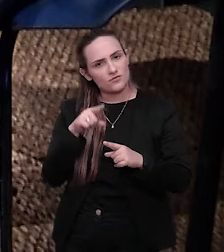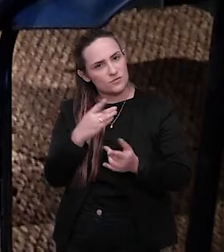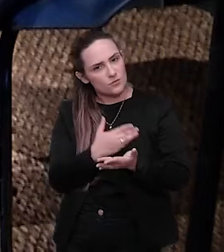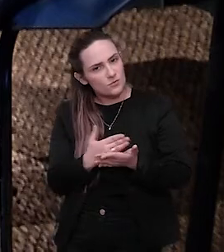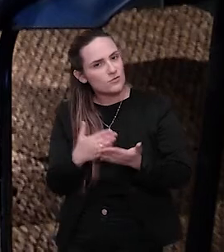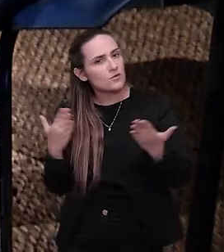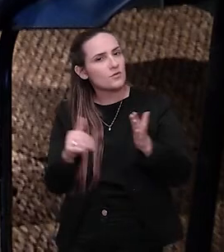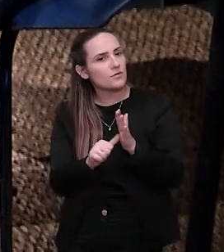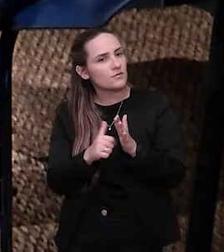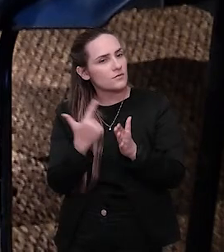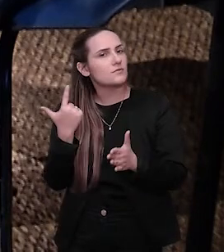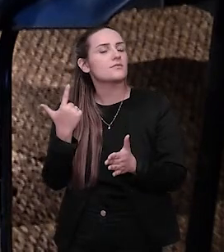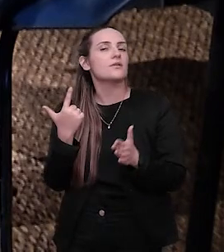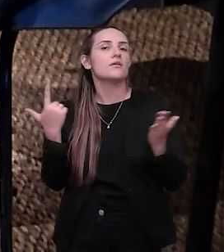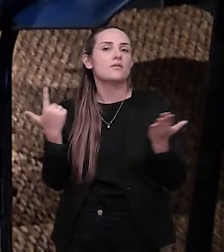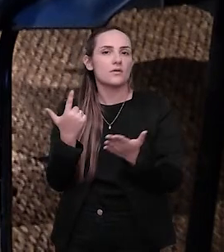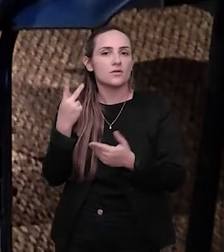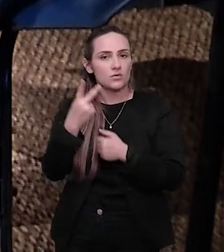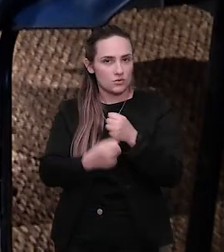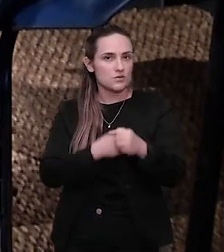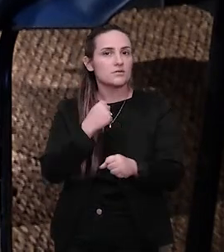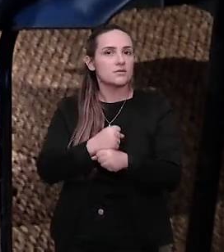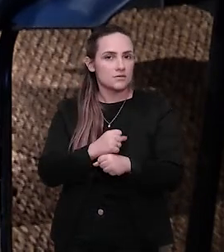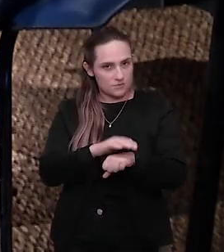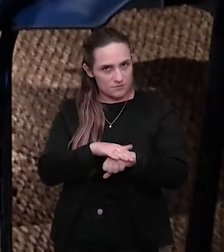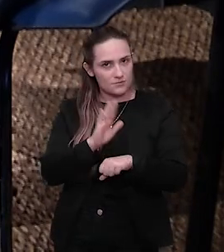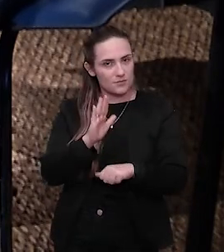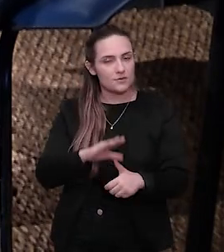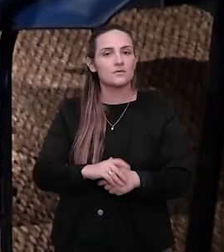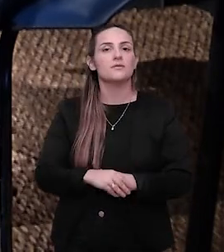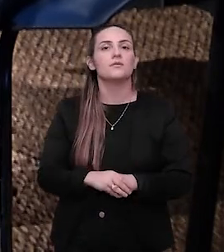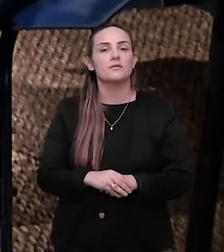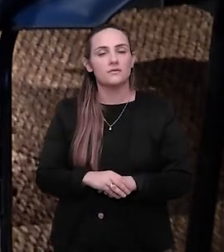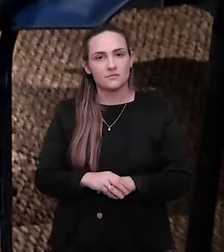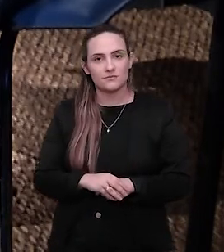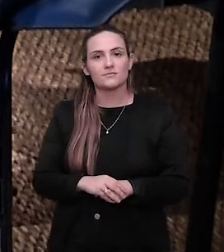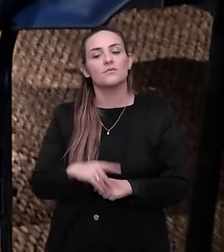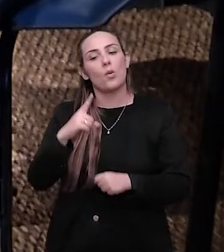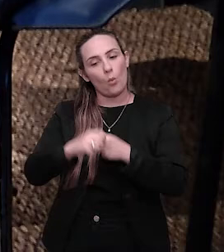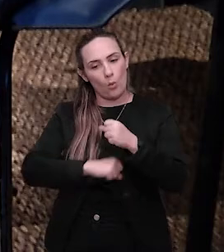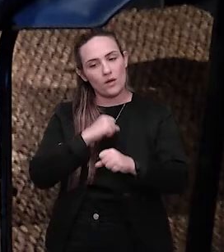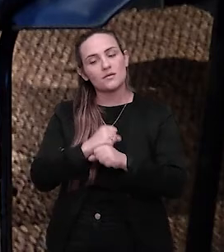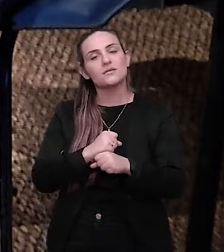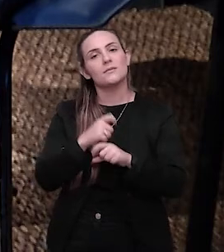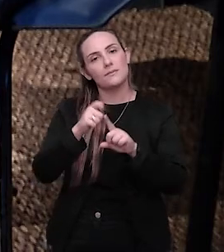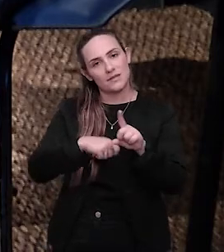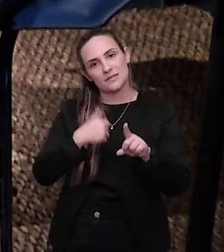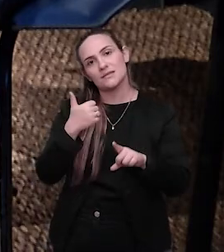né? São mais 3 anos. Não, 2 anos. São 2 anos, é verdade, são um mandato de 2 anos. Tem 1 ano e 10 meses. 1 ano e 10 meses